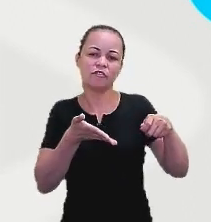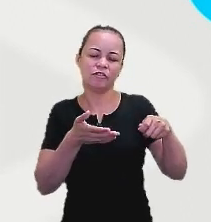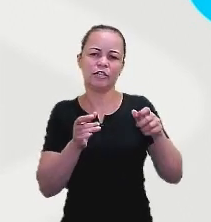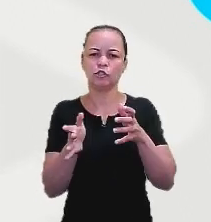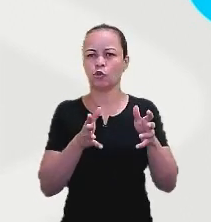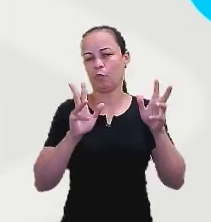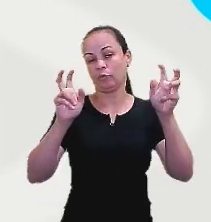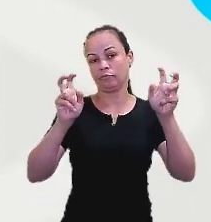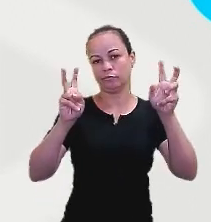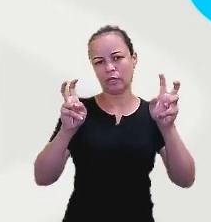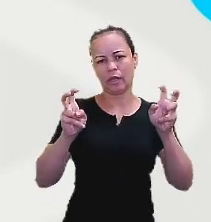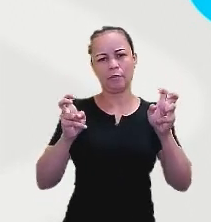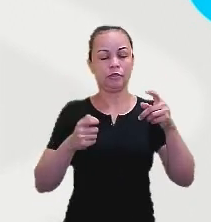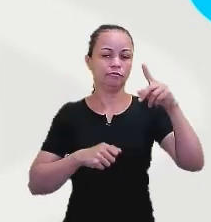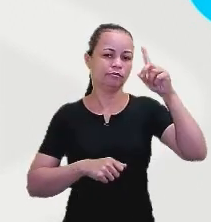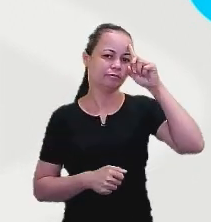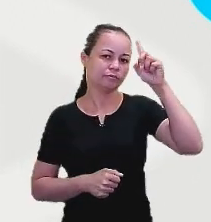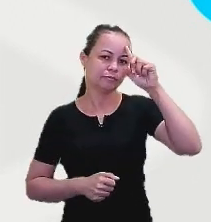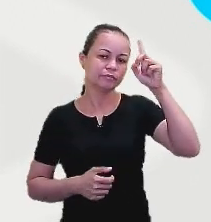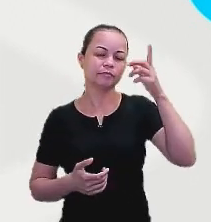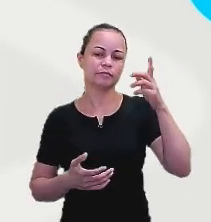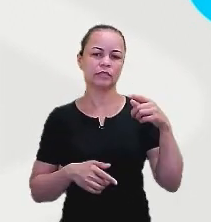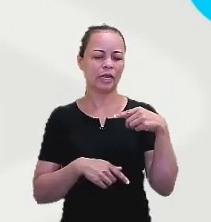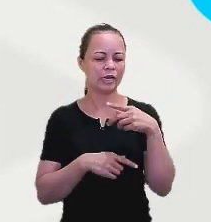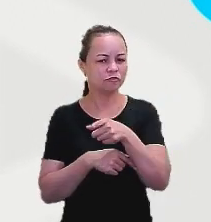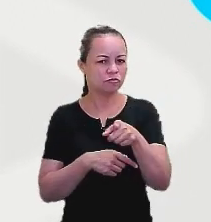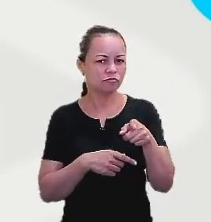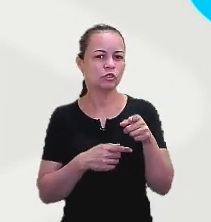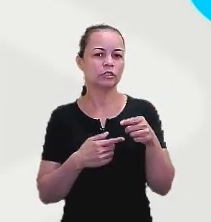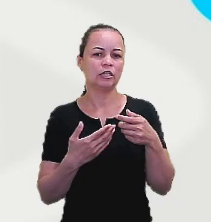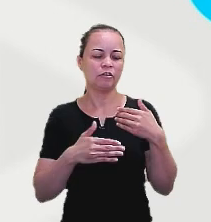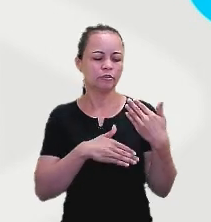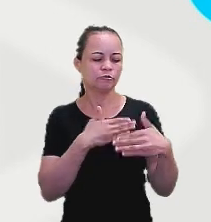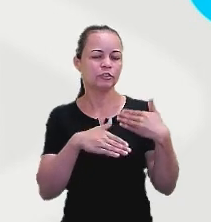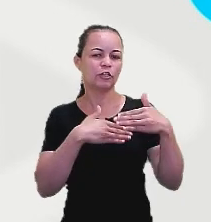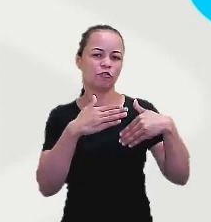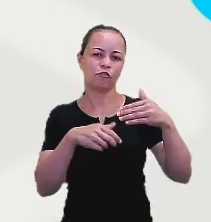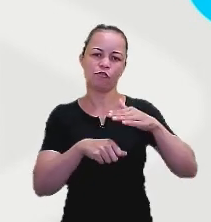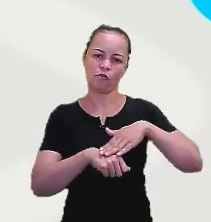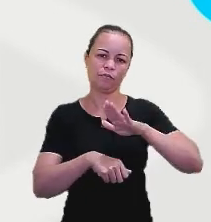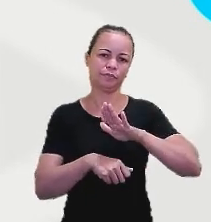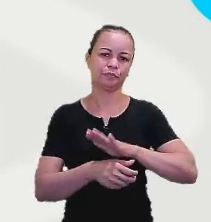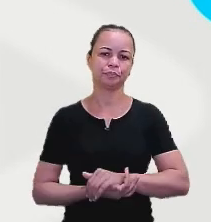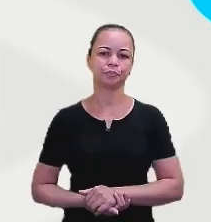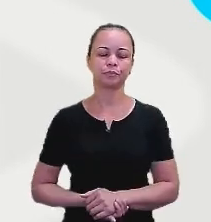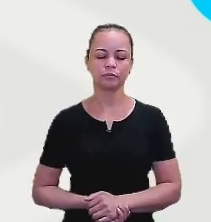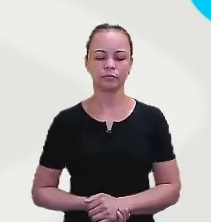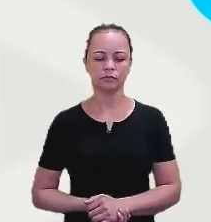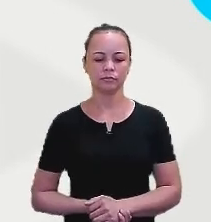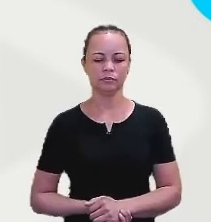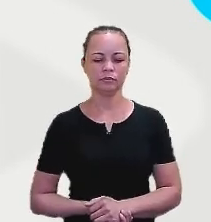sobre aquele tema todos os dias. E aí também você vai desenvolvendo.